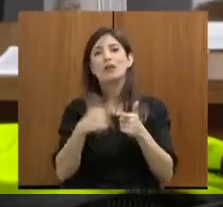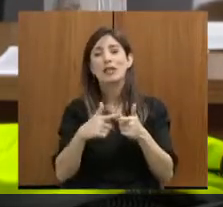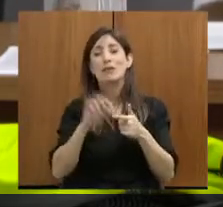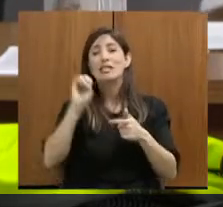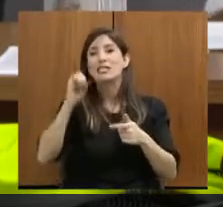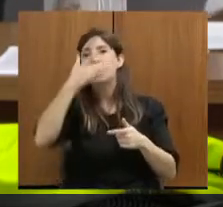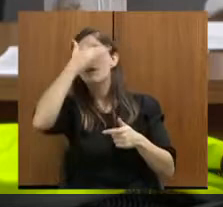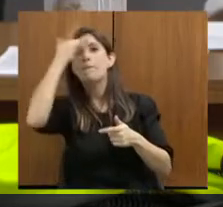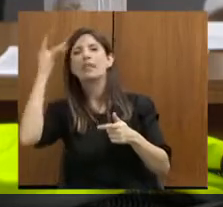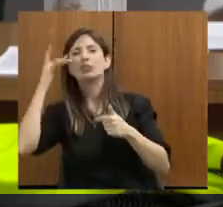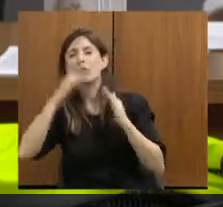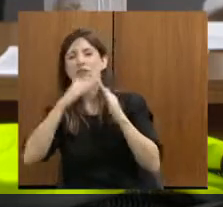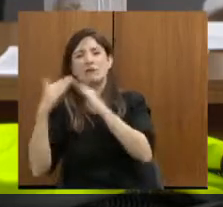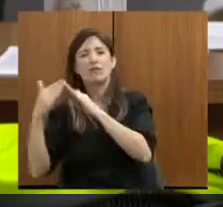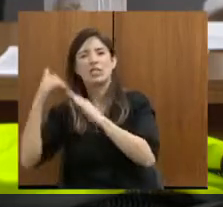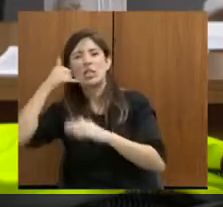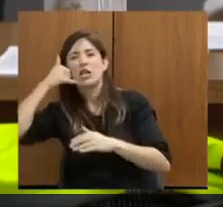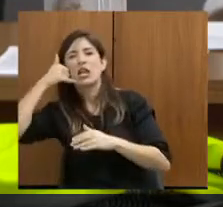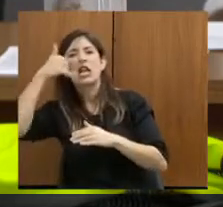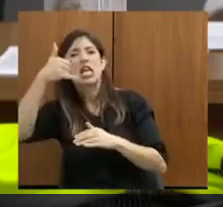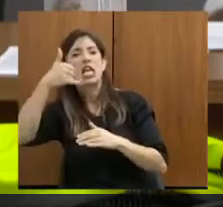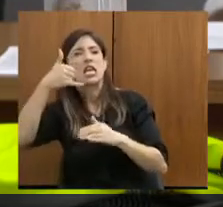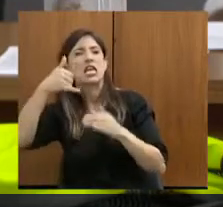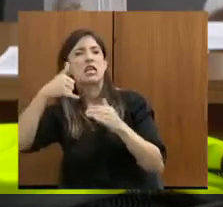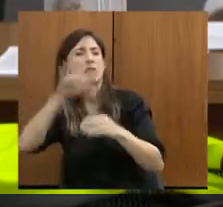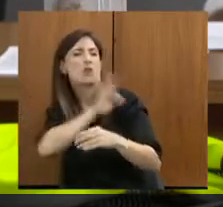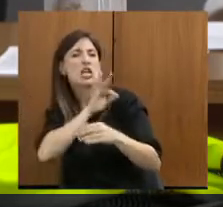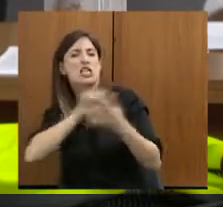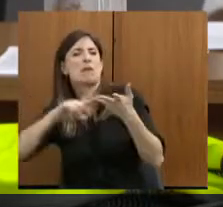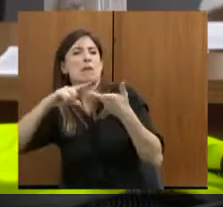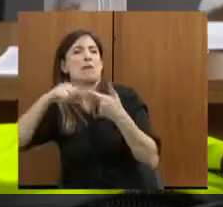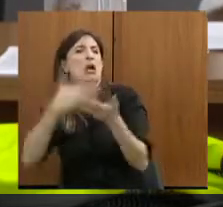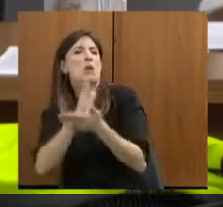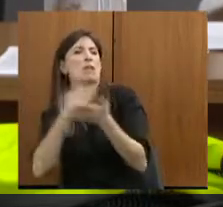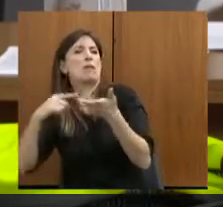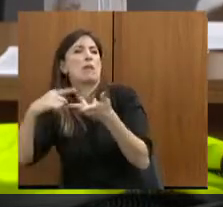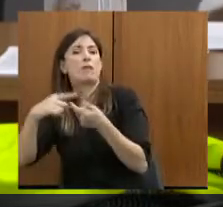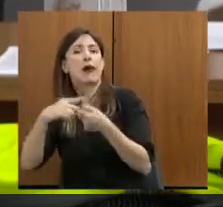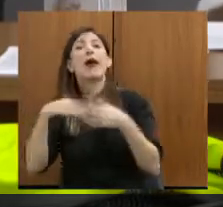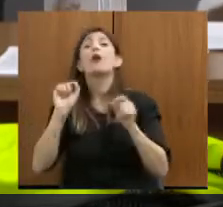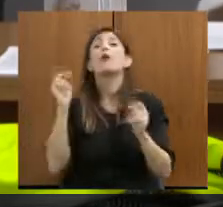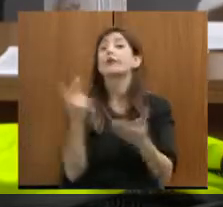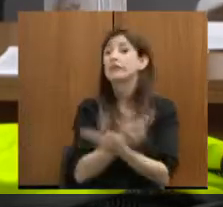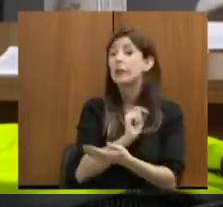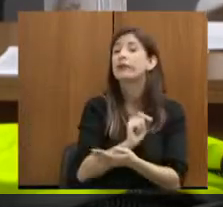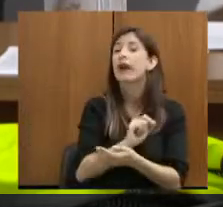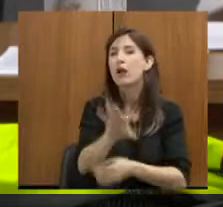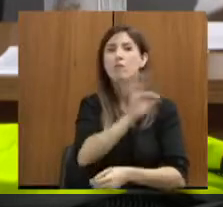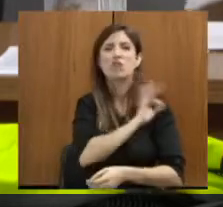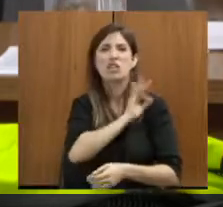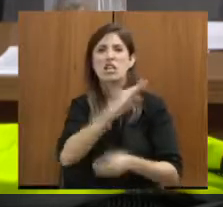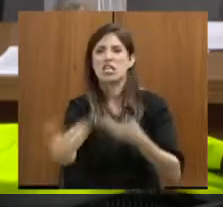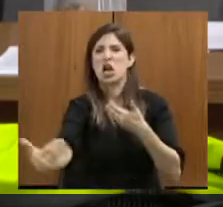incomodando a polícia já chega metendo o pé no portão e querendo prender as atabaque na verdade a gente já chega no banco do réu né